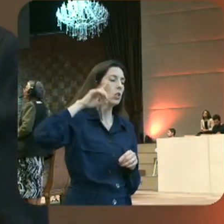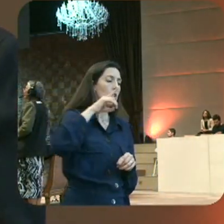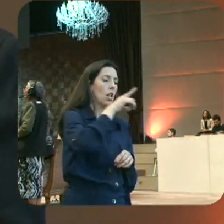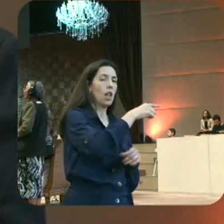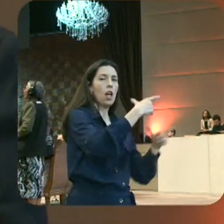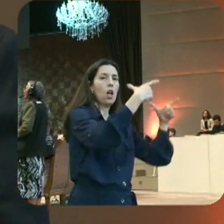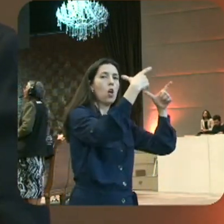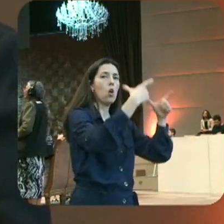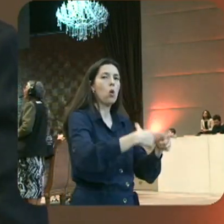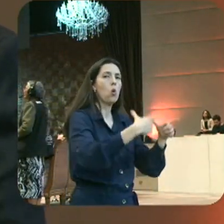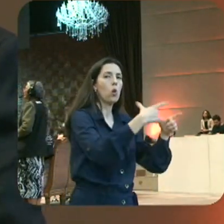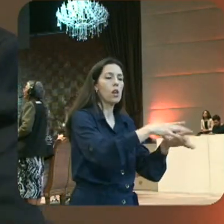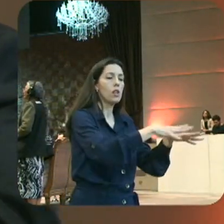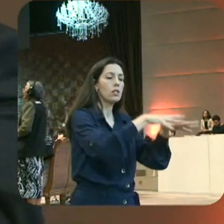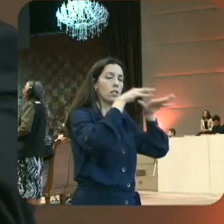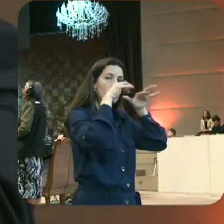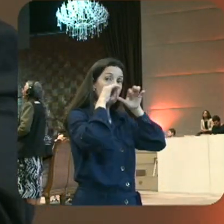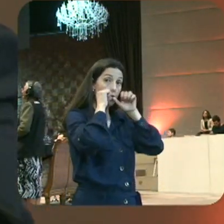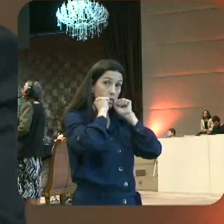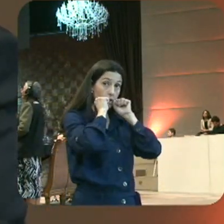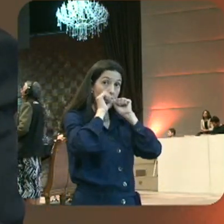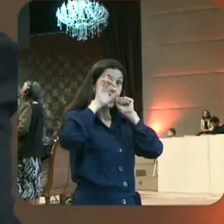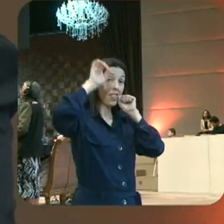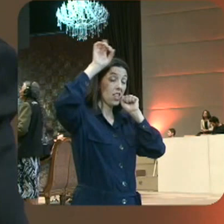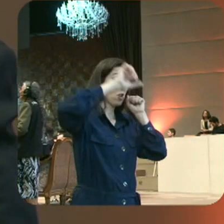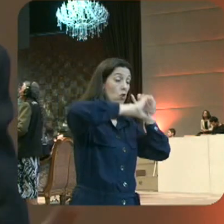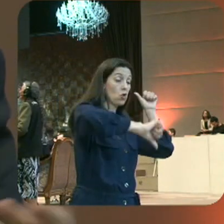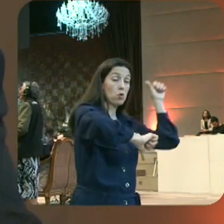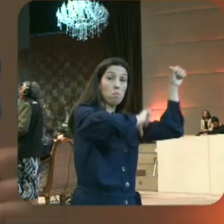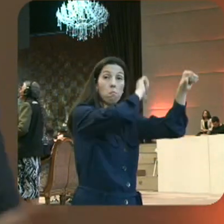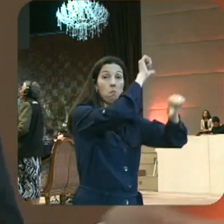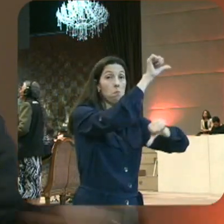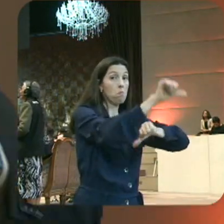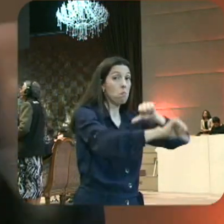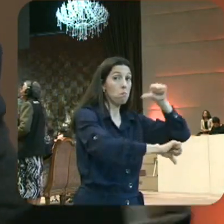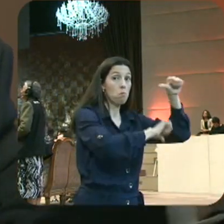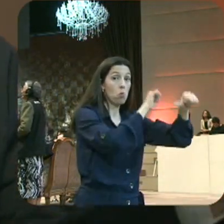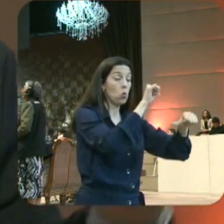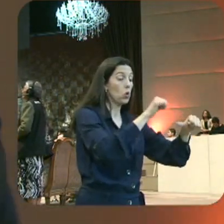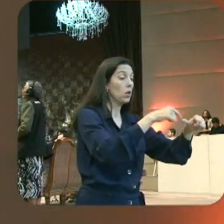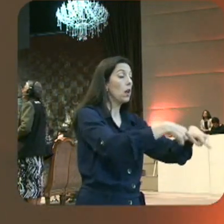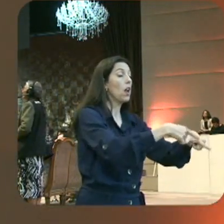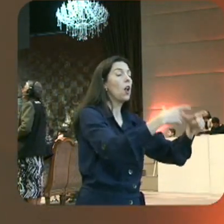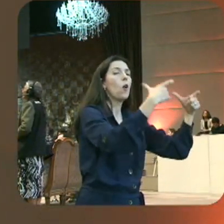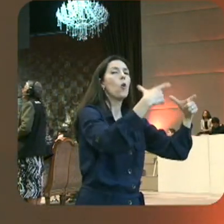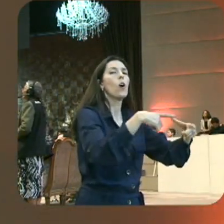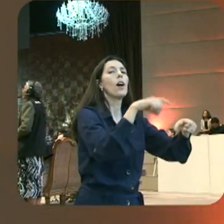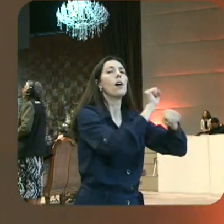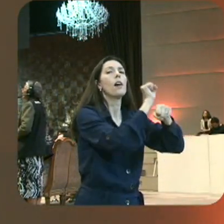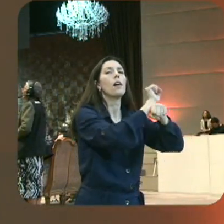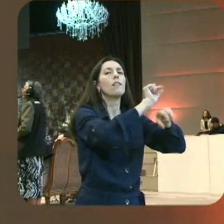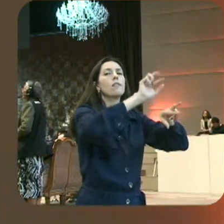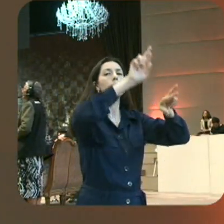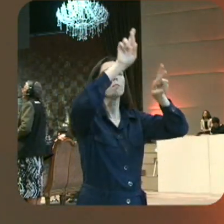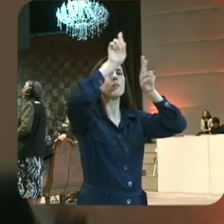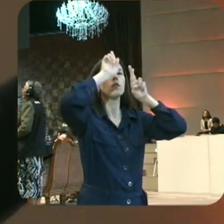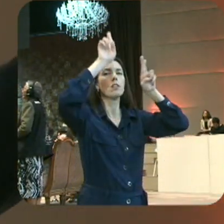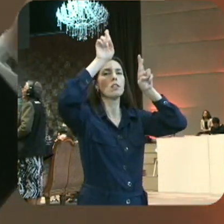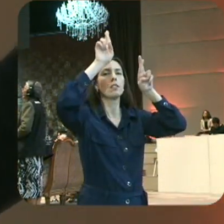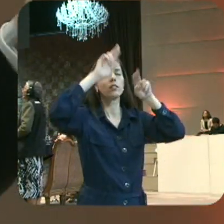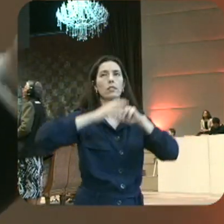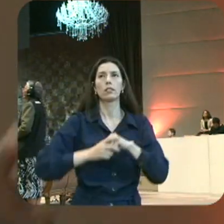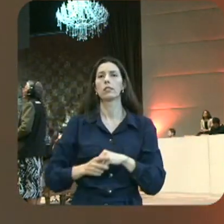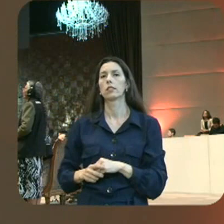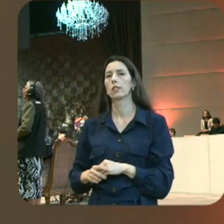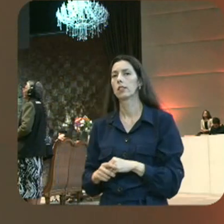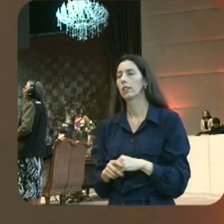linda. E às vezes a gente está trilhando pela vida e não entende os vales da desgraça. E o Senhor diz: olha,